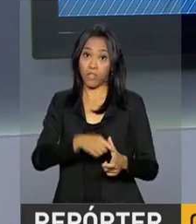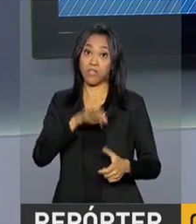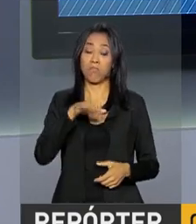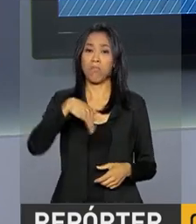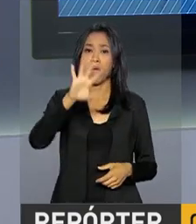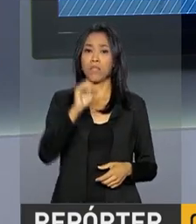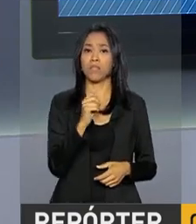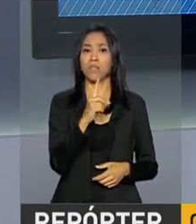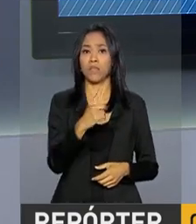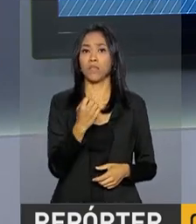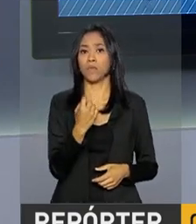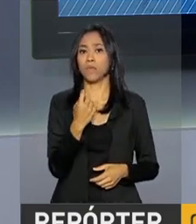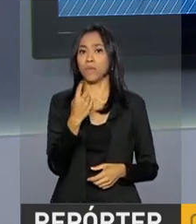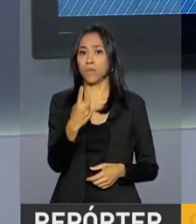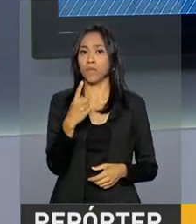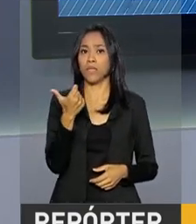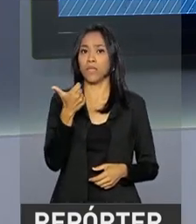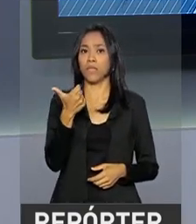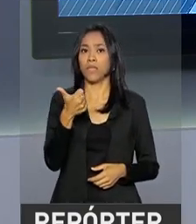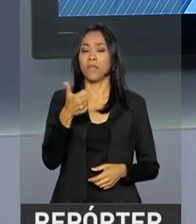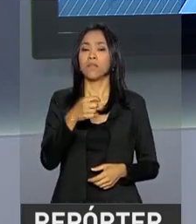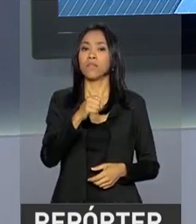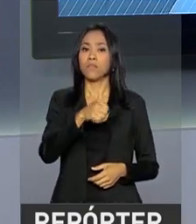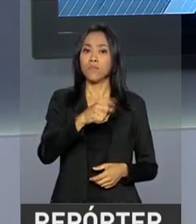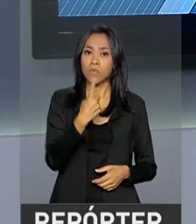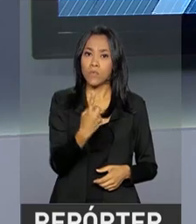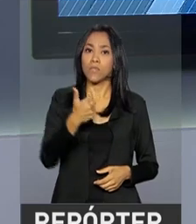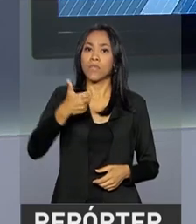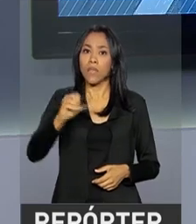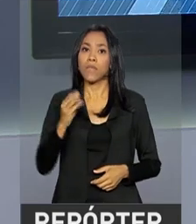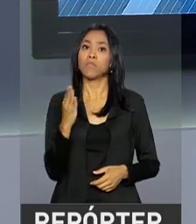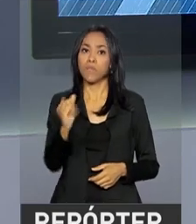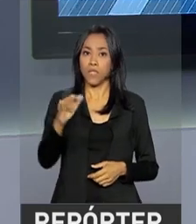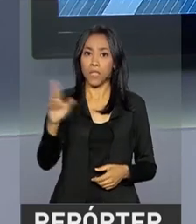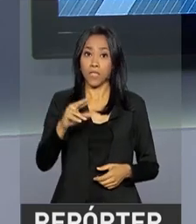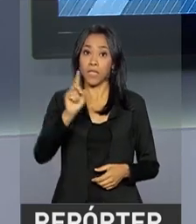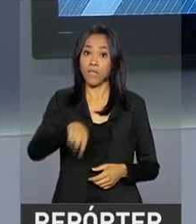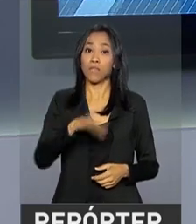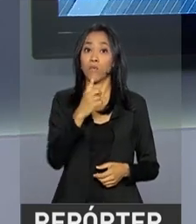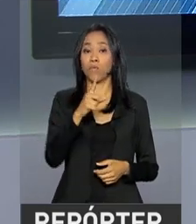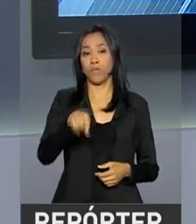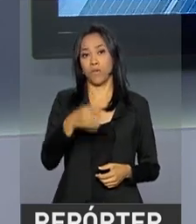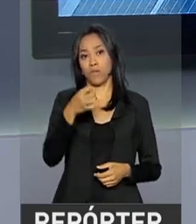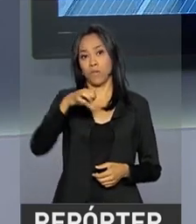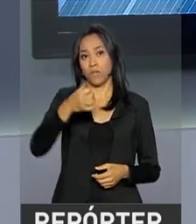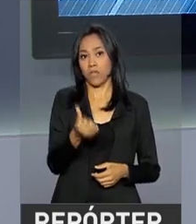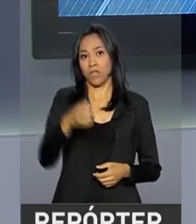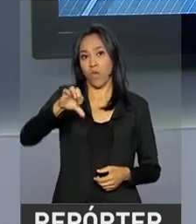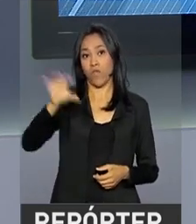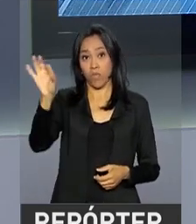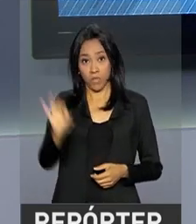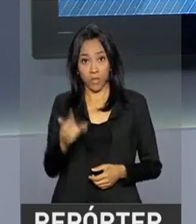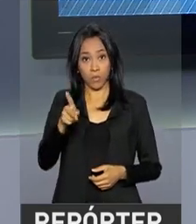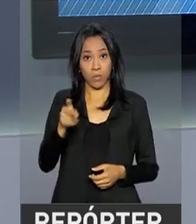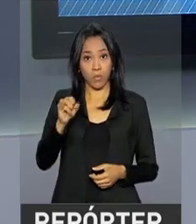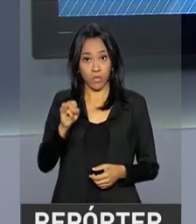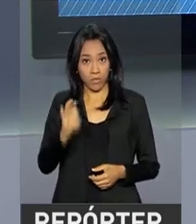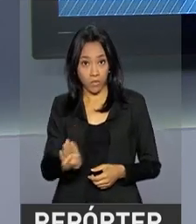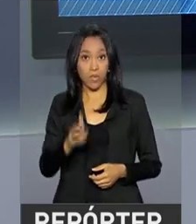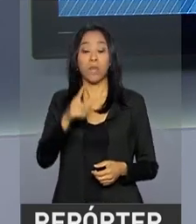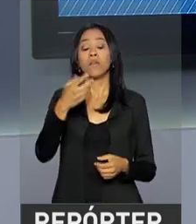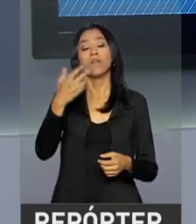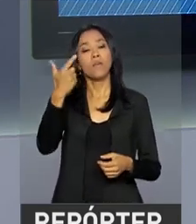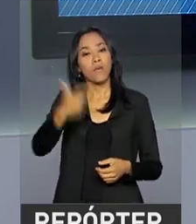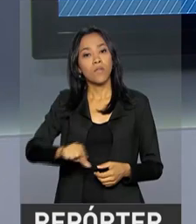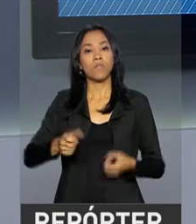de reais, que representa 1,69% do produto interno bruto, o PIB. Apesar de mais uma vez as despesas